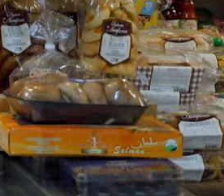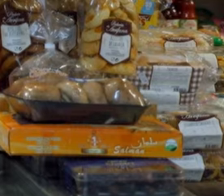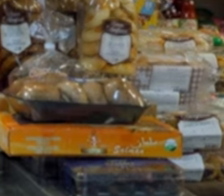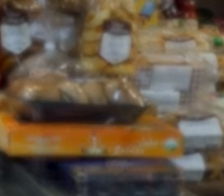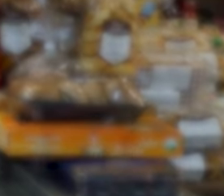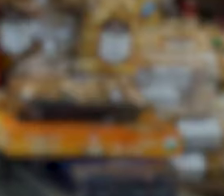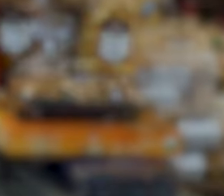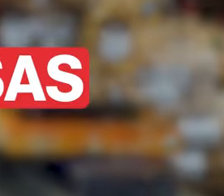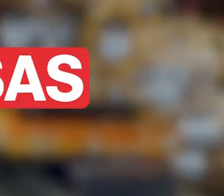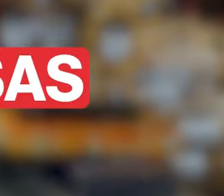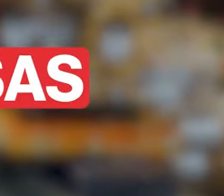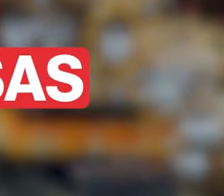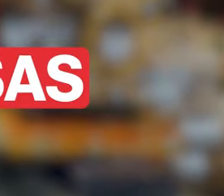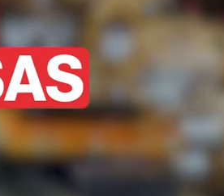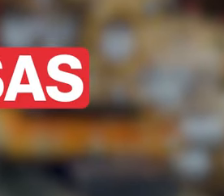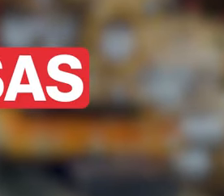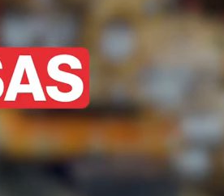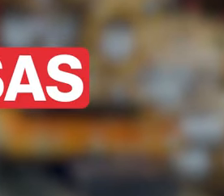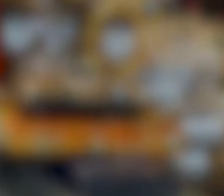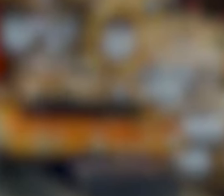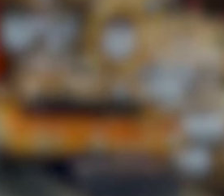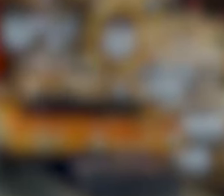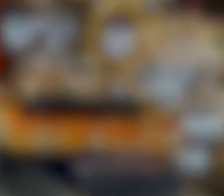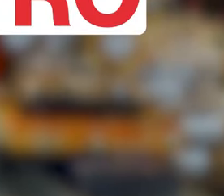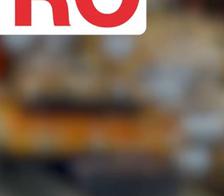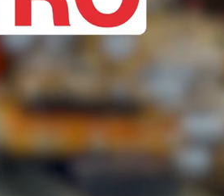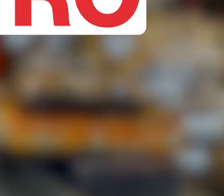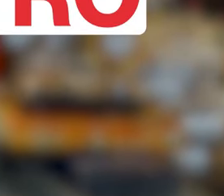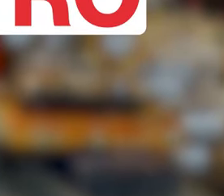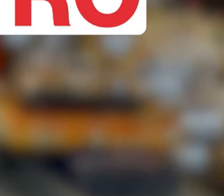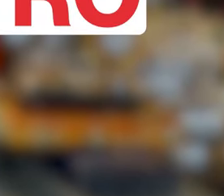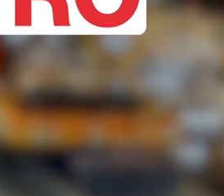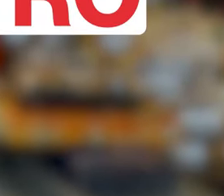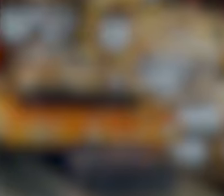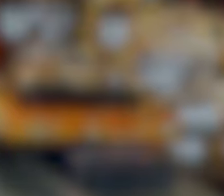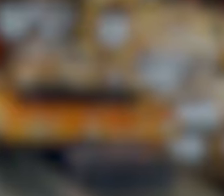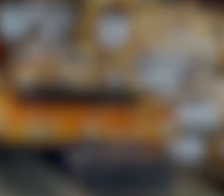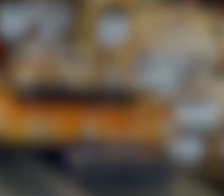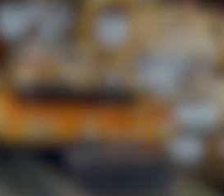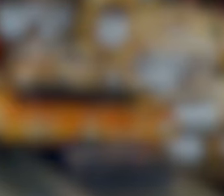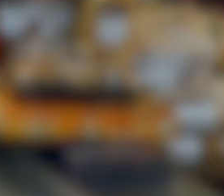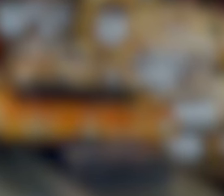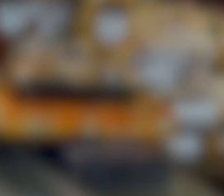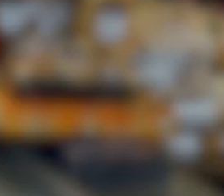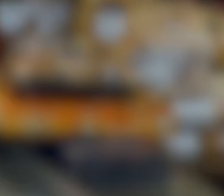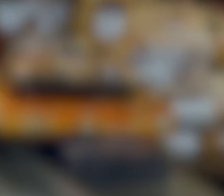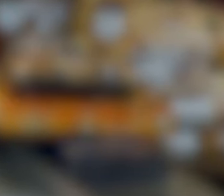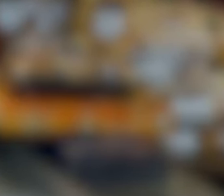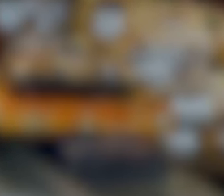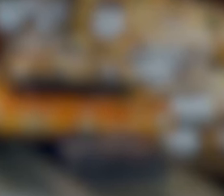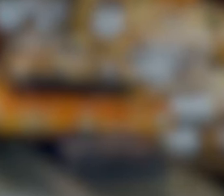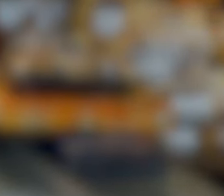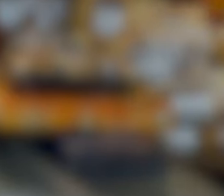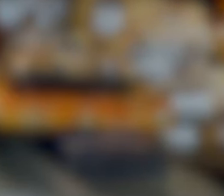É verdade. A direita só quer baixar os impostos às grandes empresas. No país real, o debate é outro. O Bloco tem soluções de